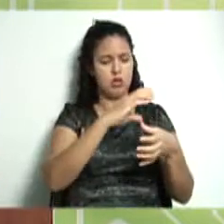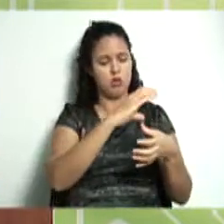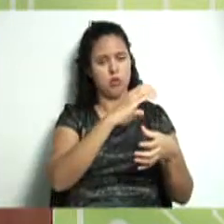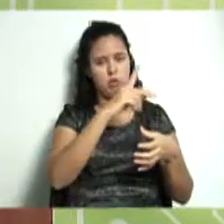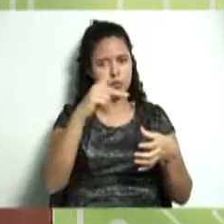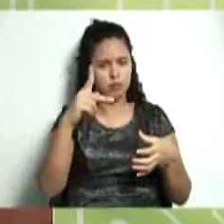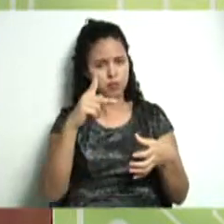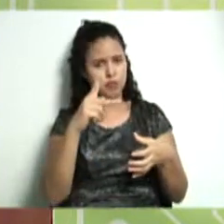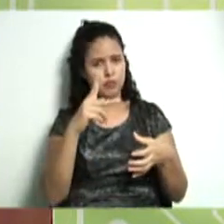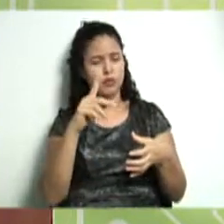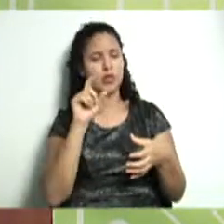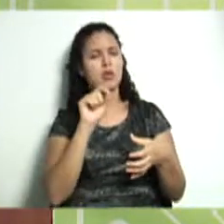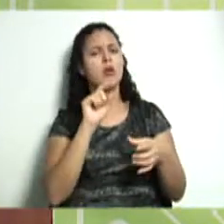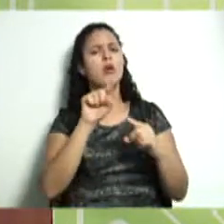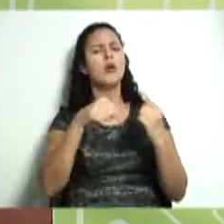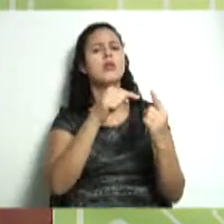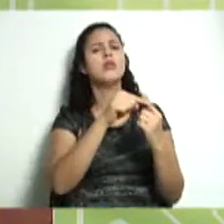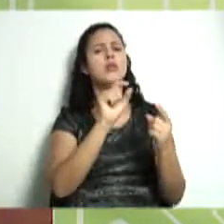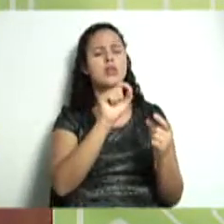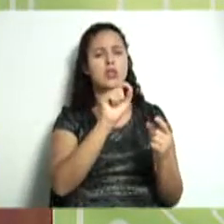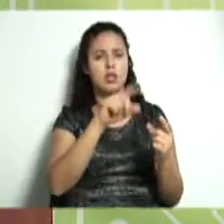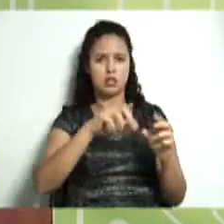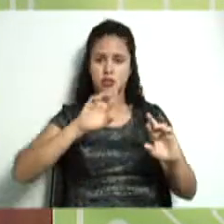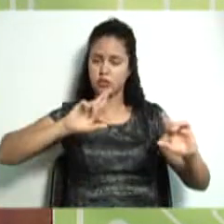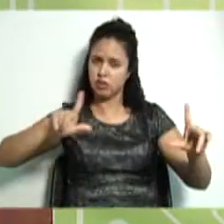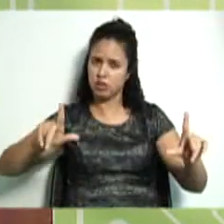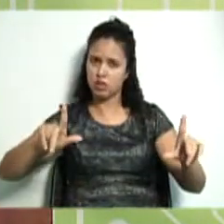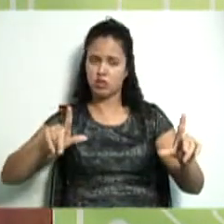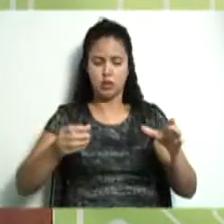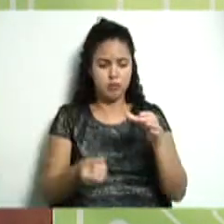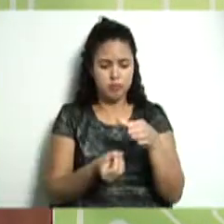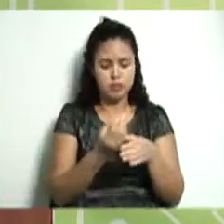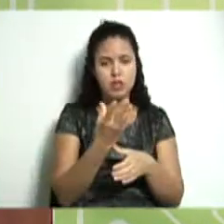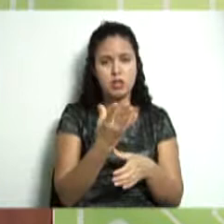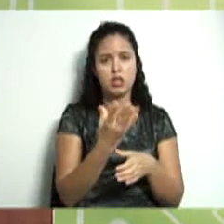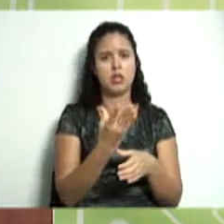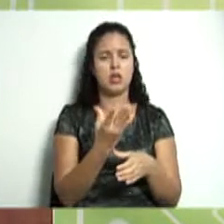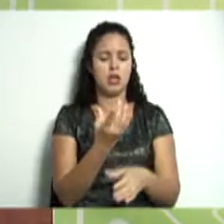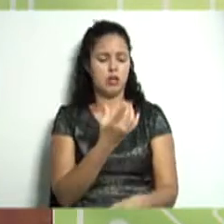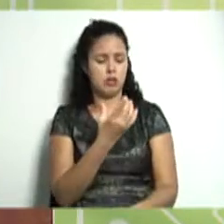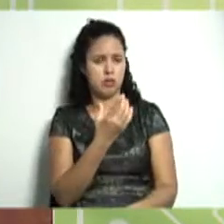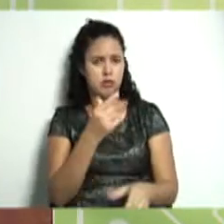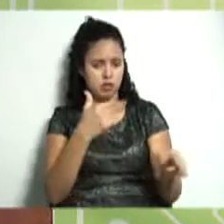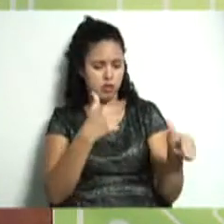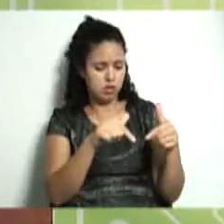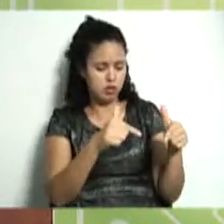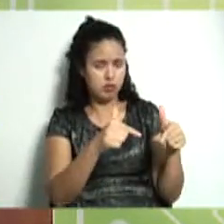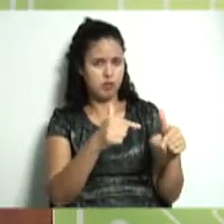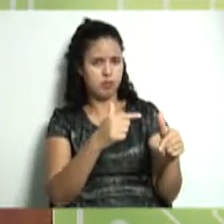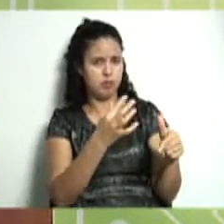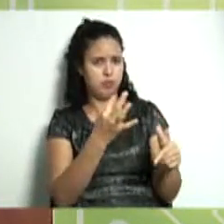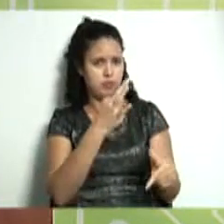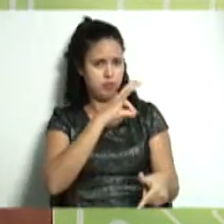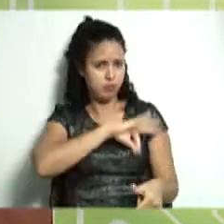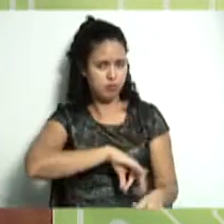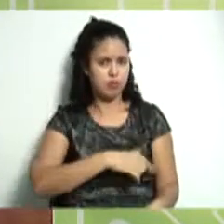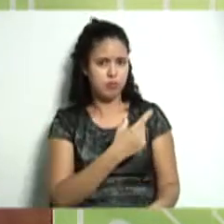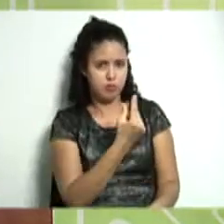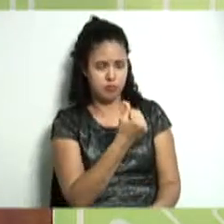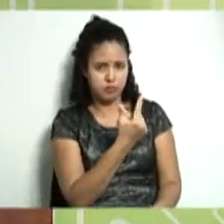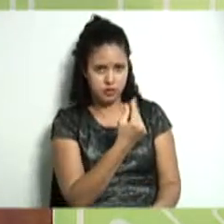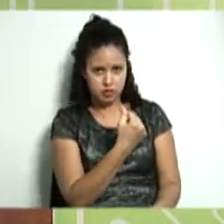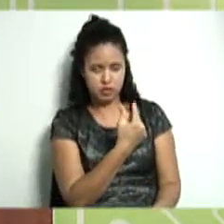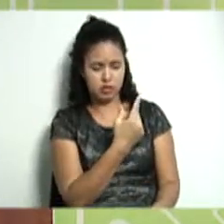finalidade de estabelecer, criar renda para os cooperados. Ou